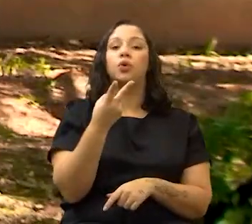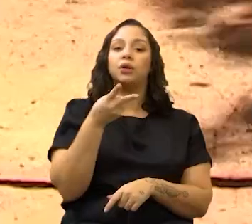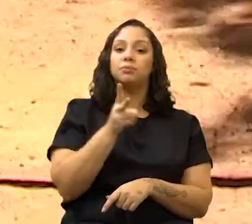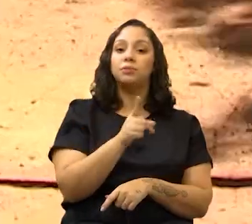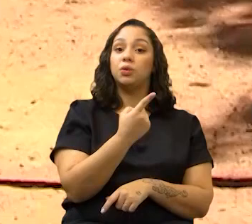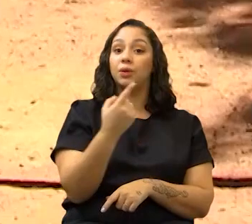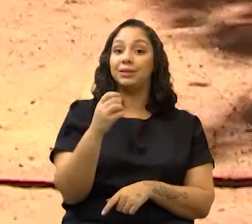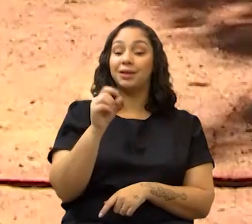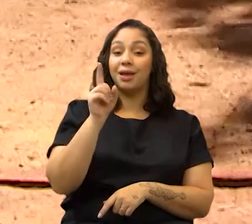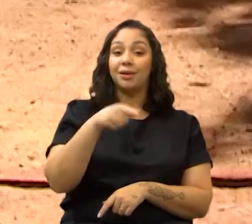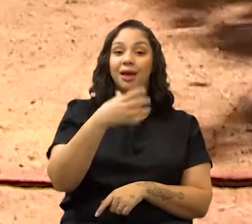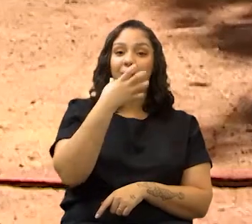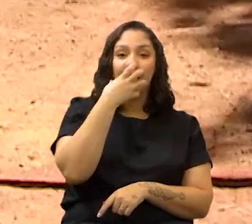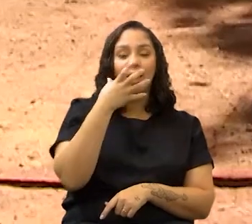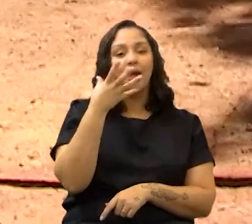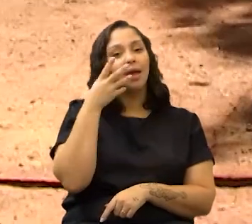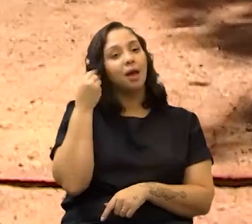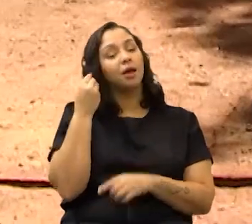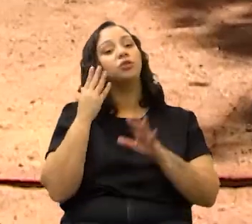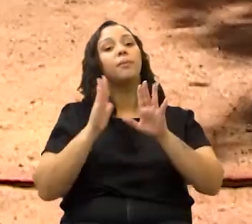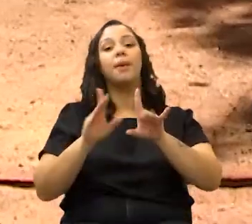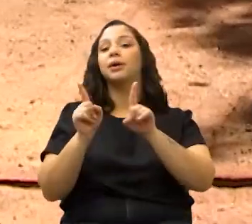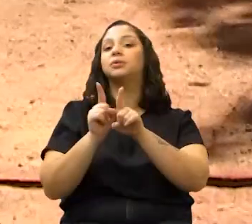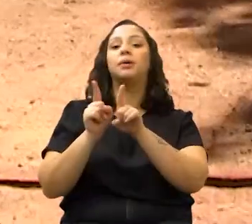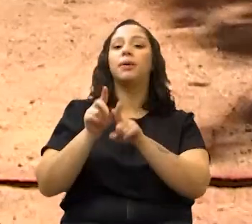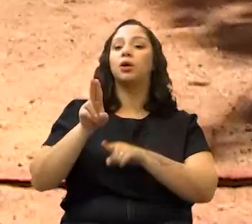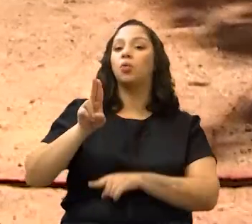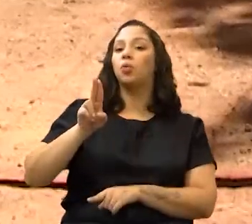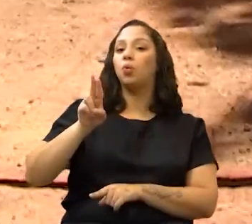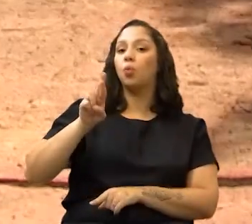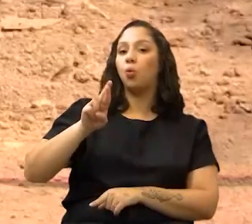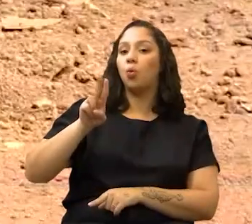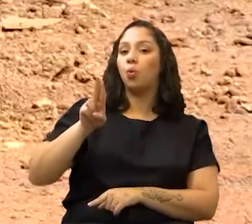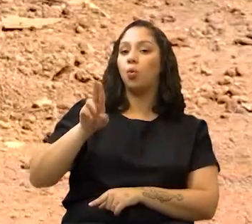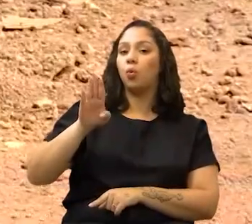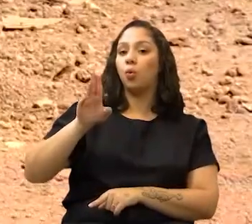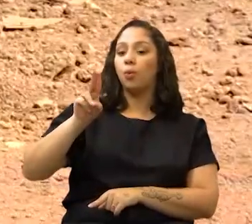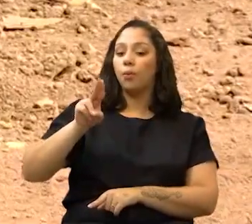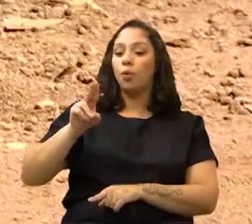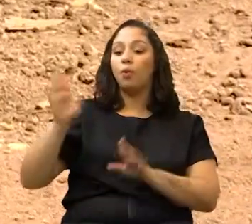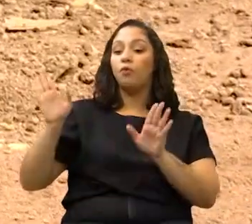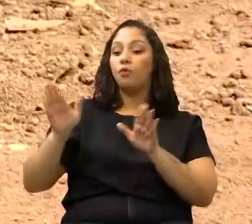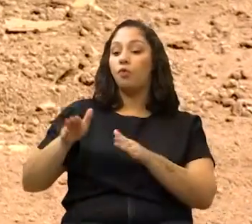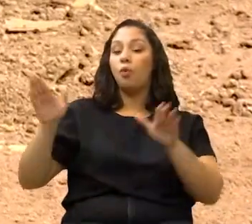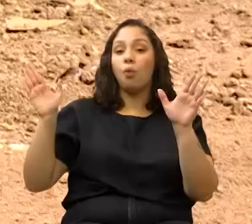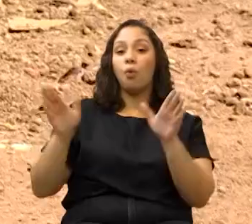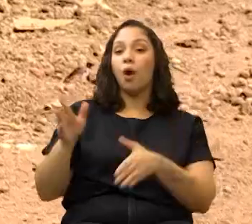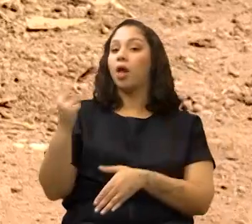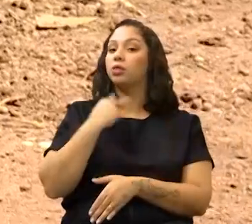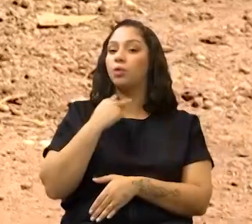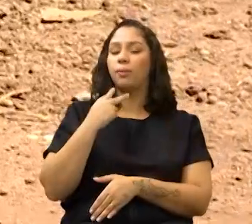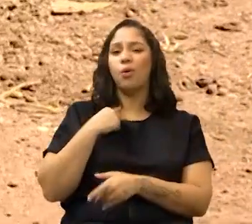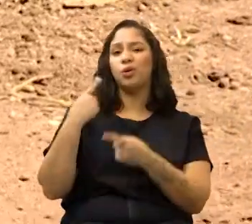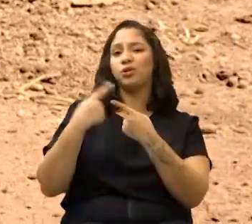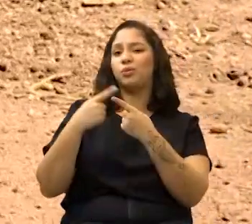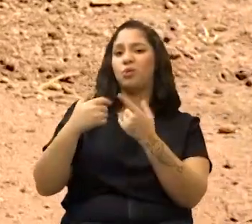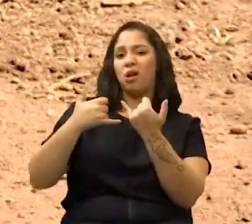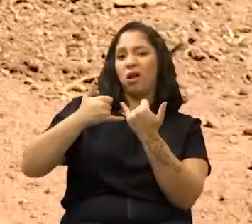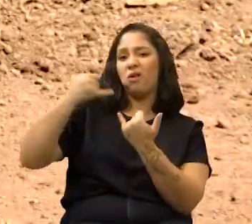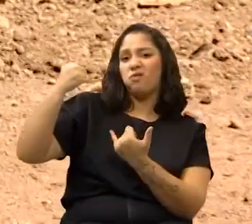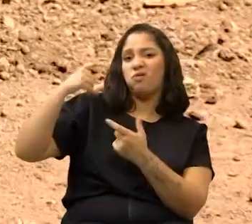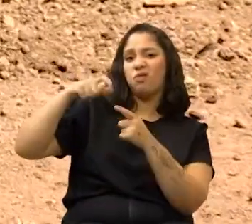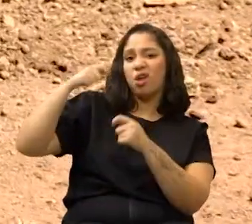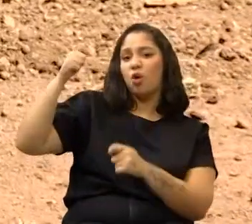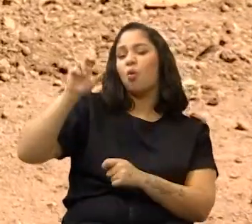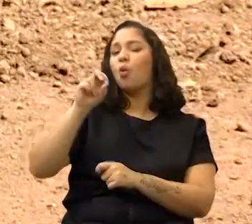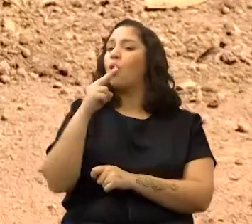gatos, mas temos também urubus que perderam a condição de voo, um por linha de cerol, outro por tiro,